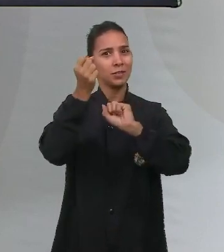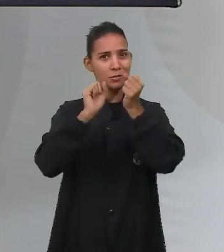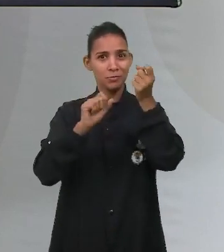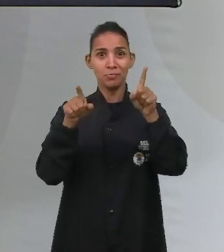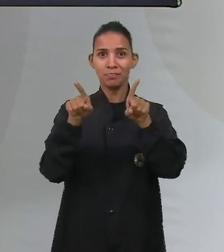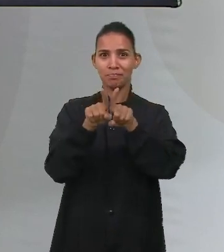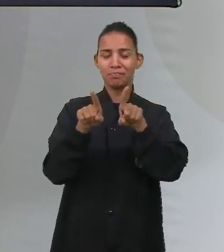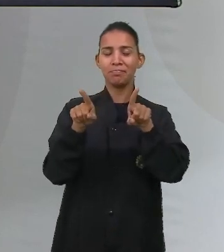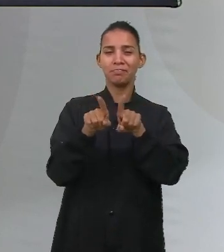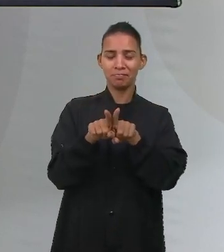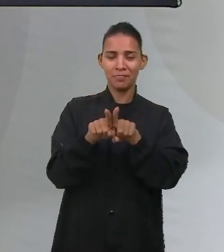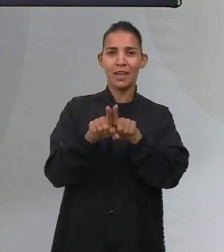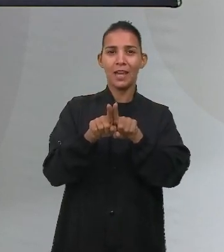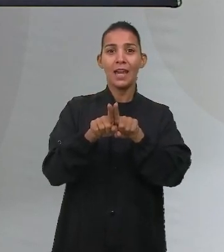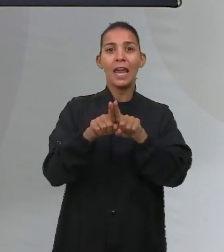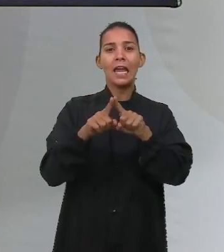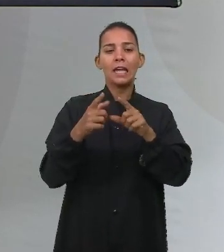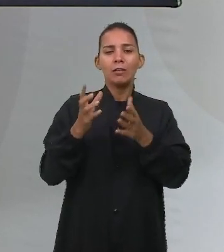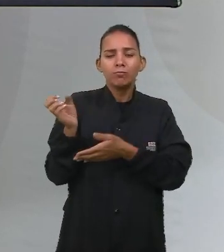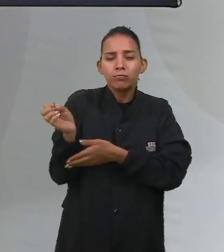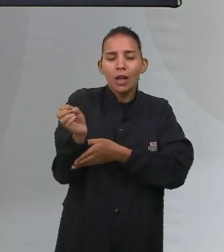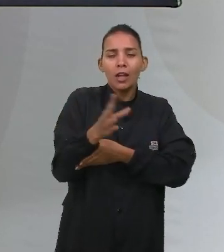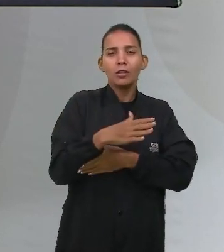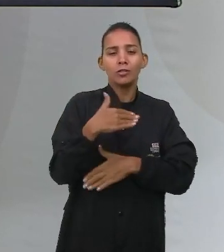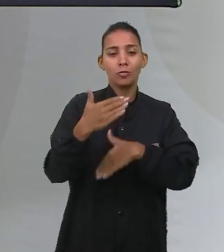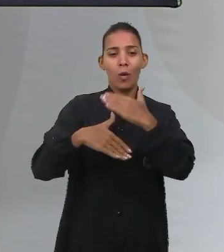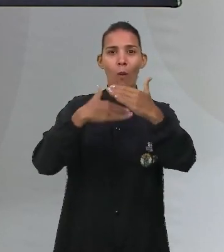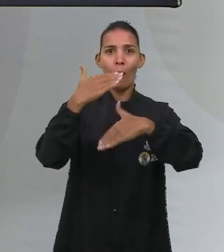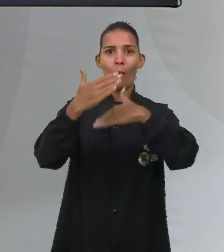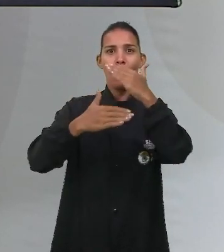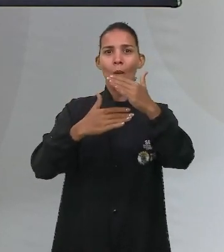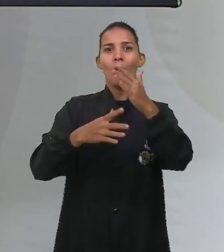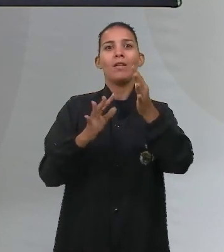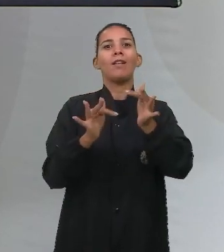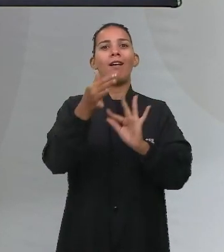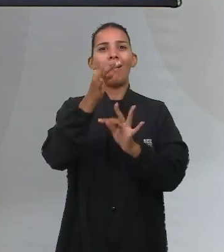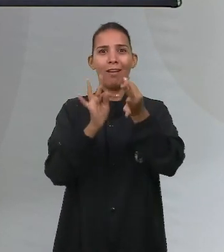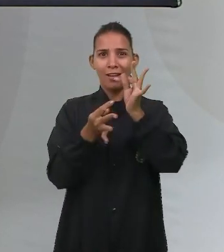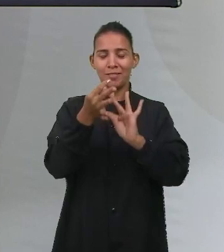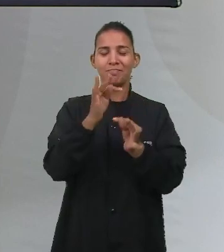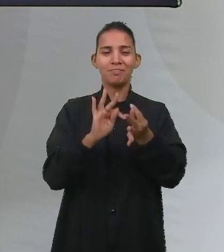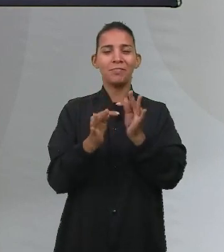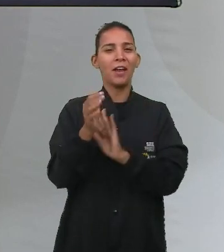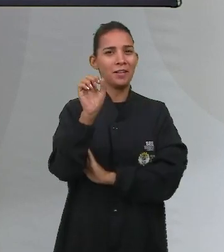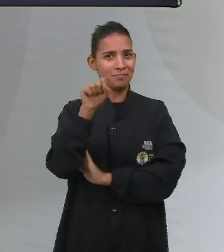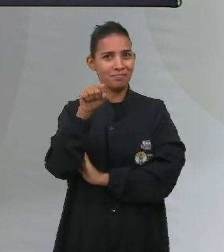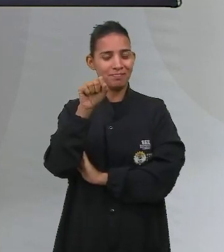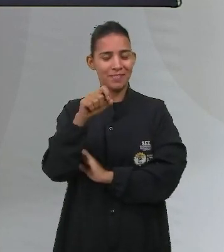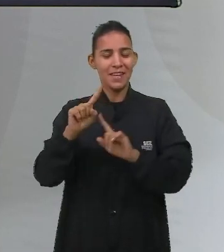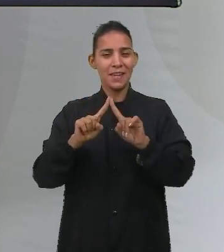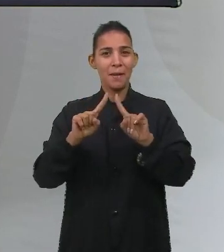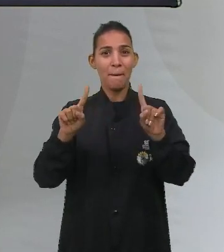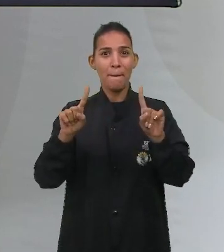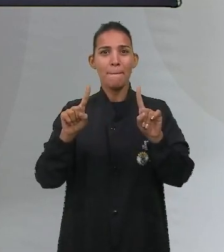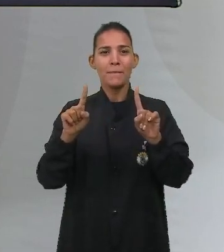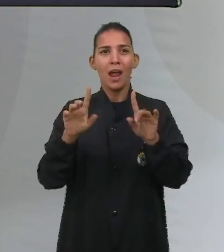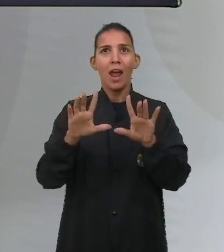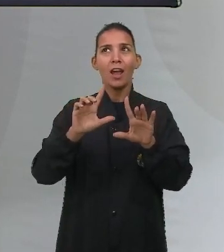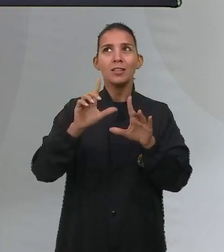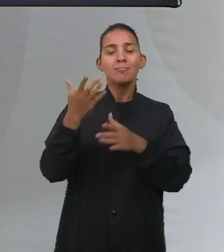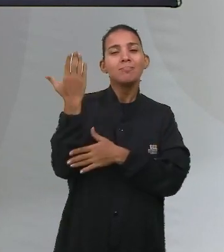tratamos também das inovações tecnológicas. E nós sabemos, conforme